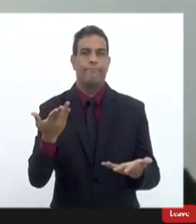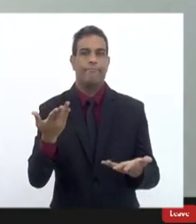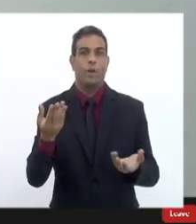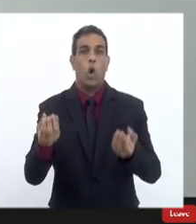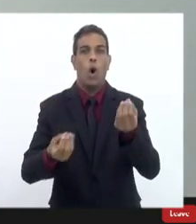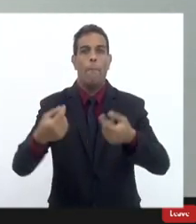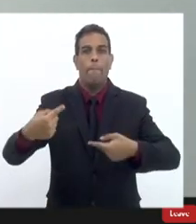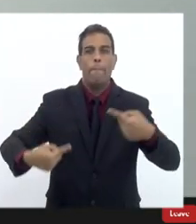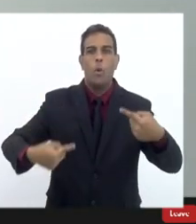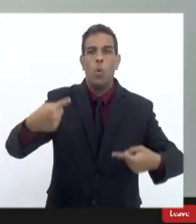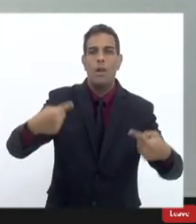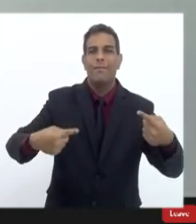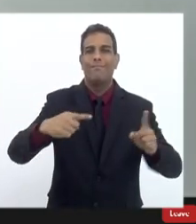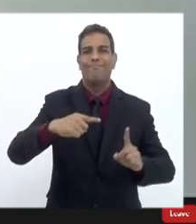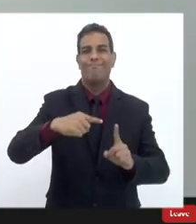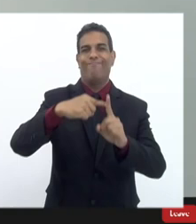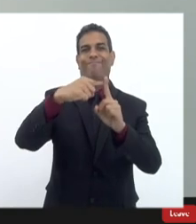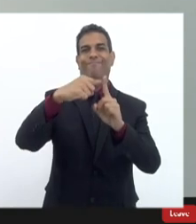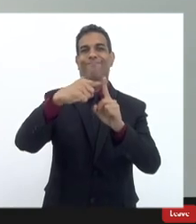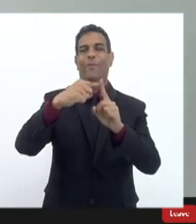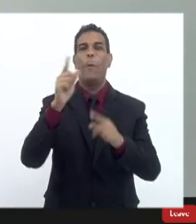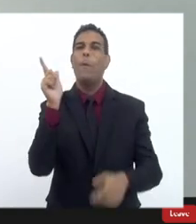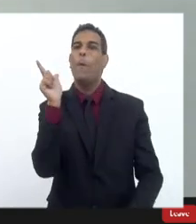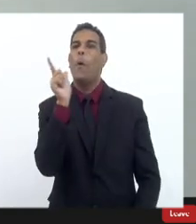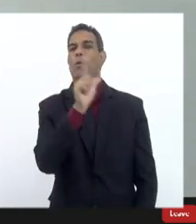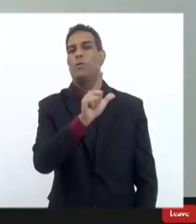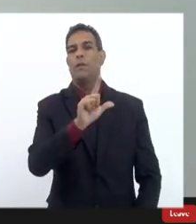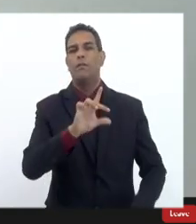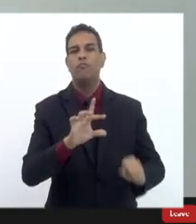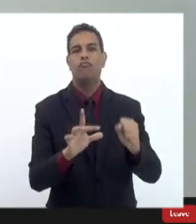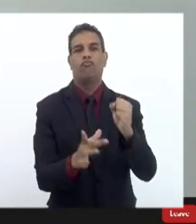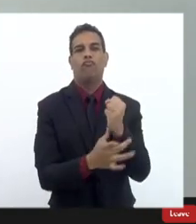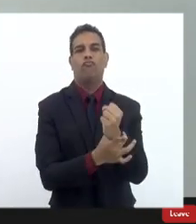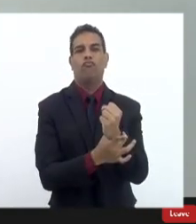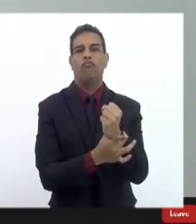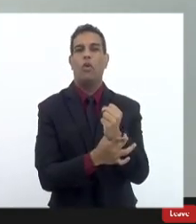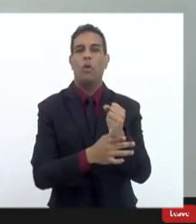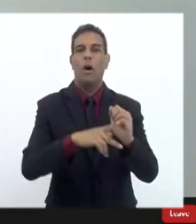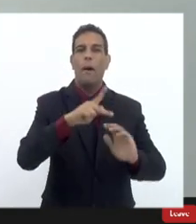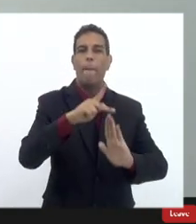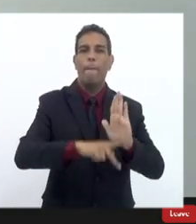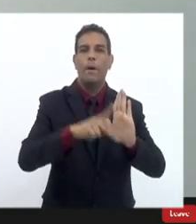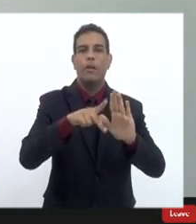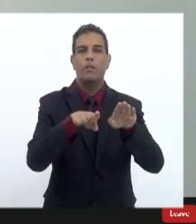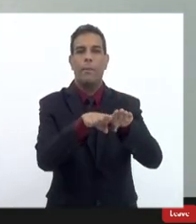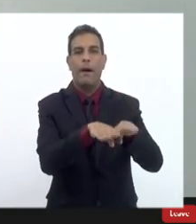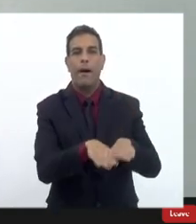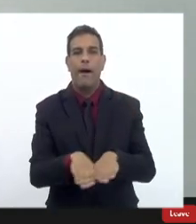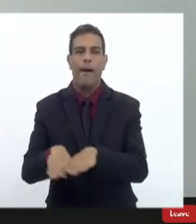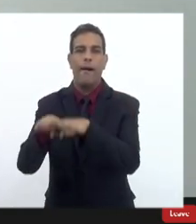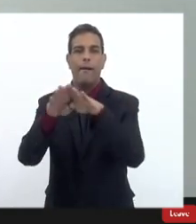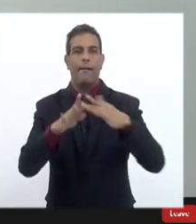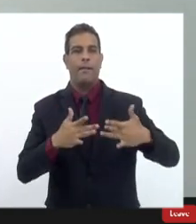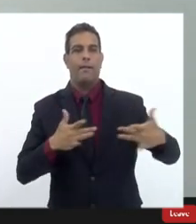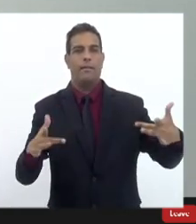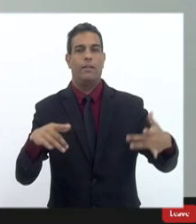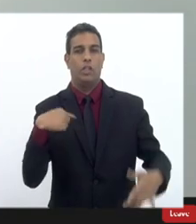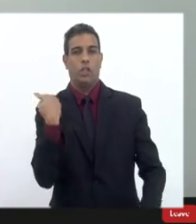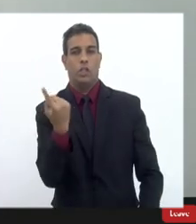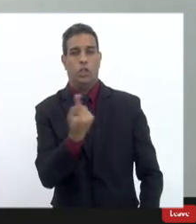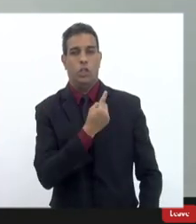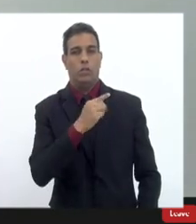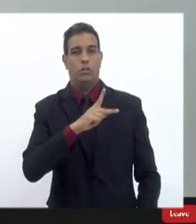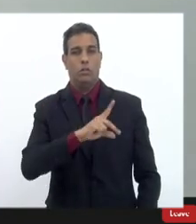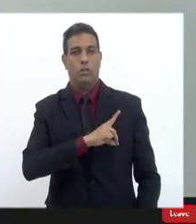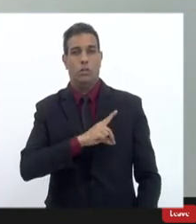política educacional pode trazer para um projeto de sociedade mais justa, fraterna e solidária, que é o que a Defensoria Pública tem como